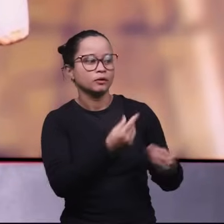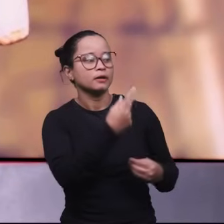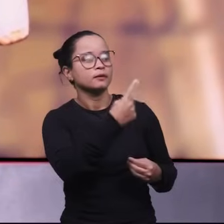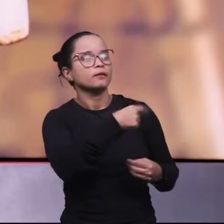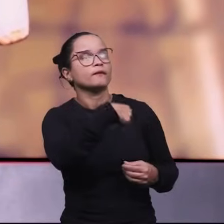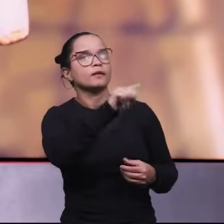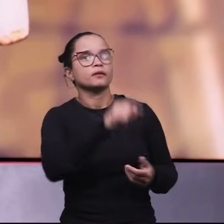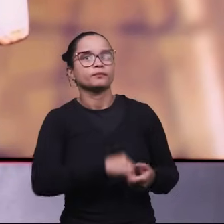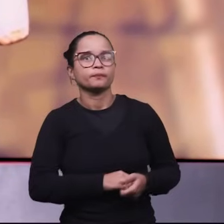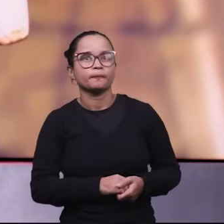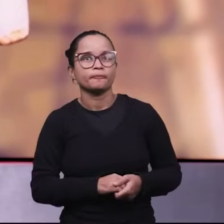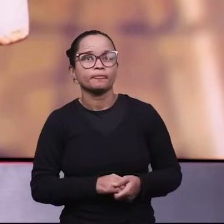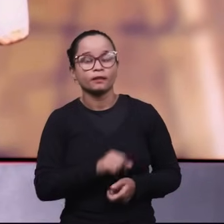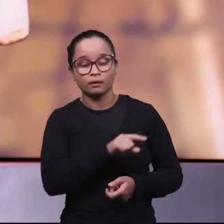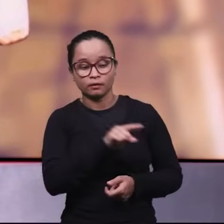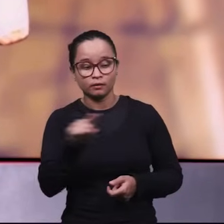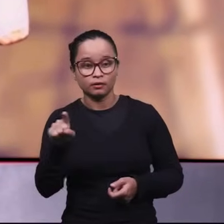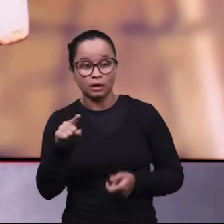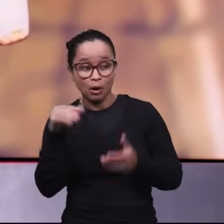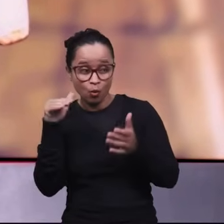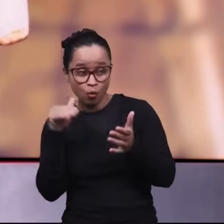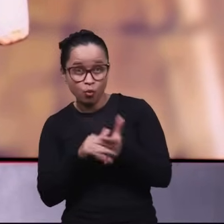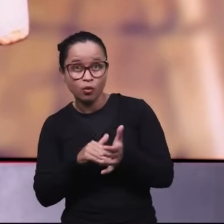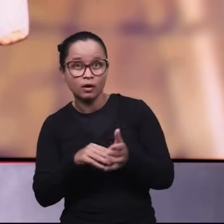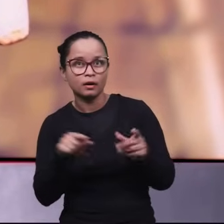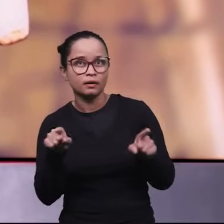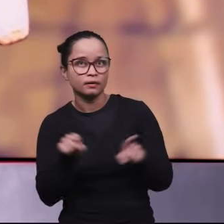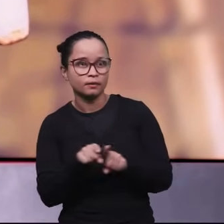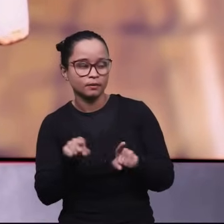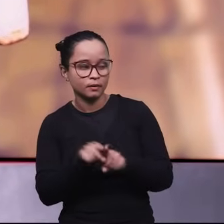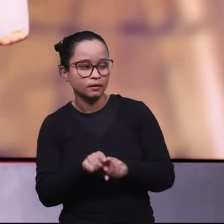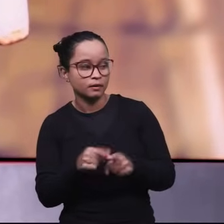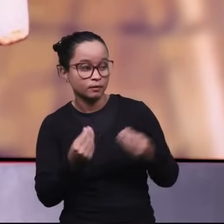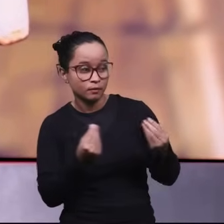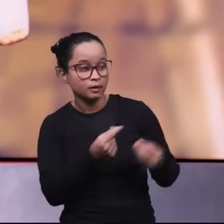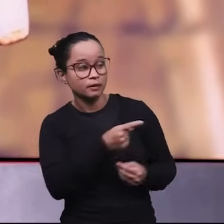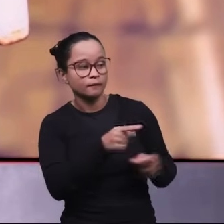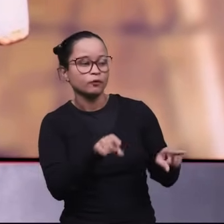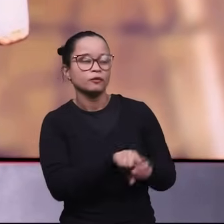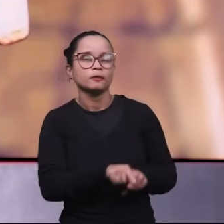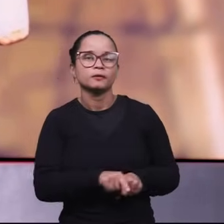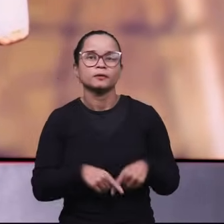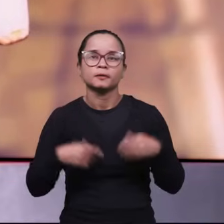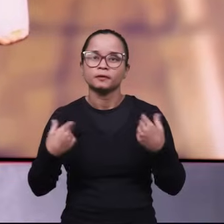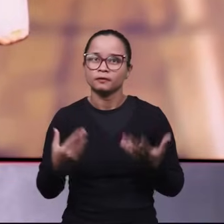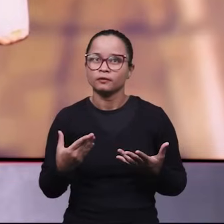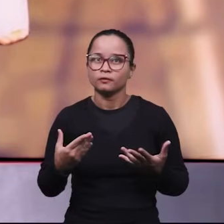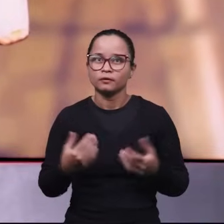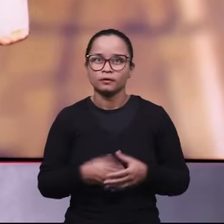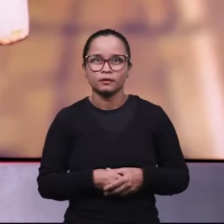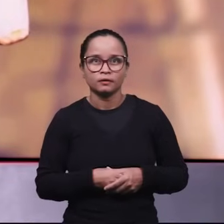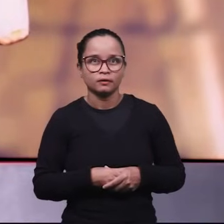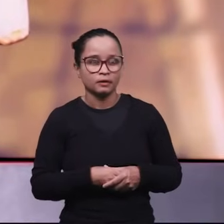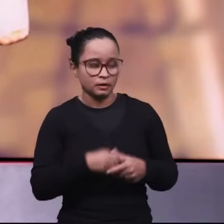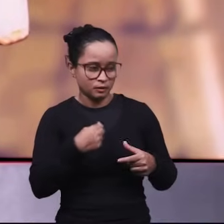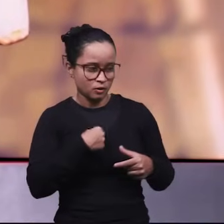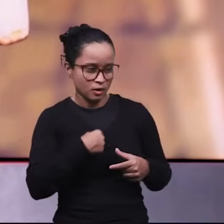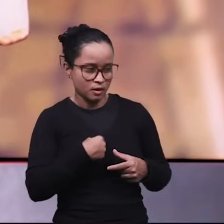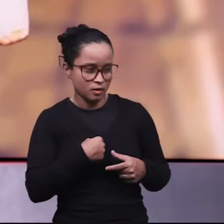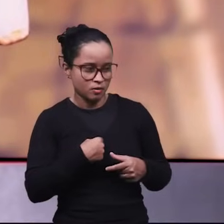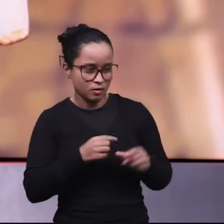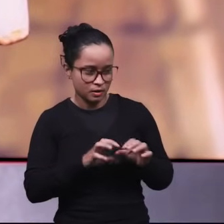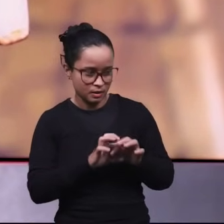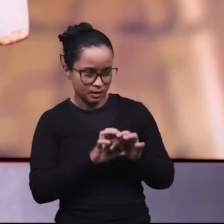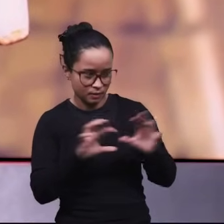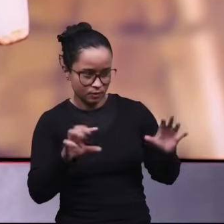vai-te, pois quero dar a este último tanto quanto a ti. Porventura não me é lícito fazer